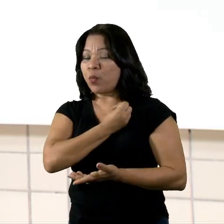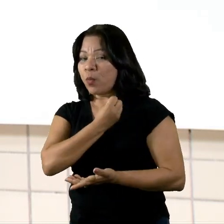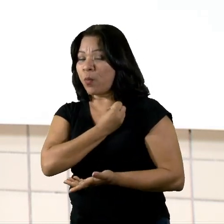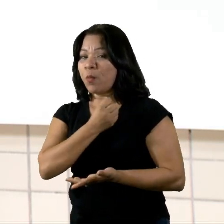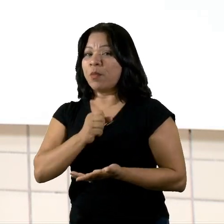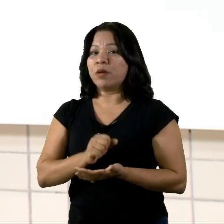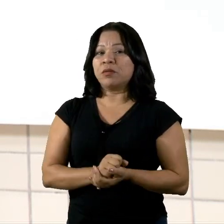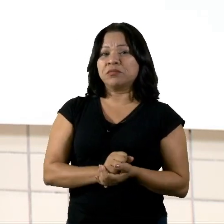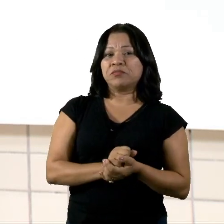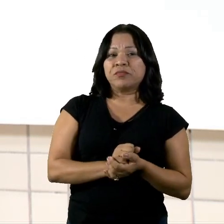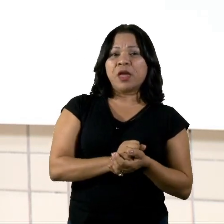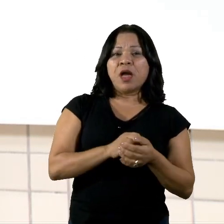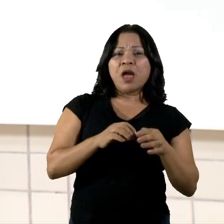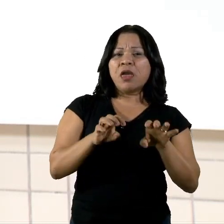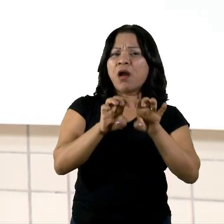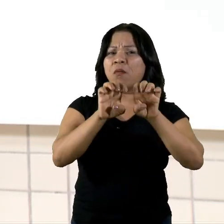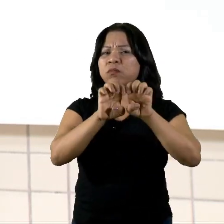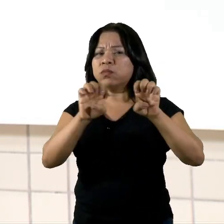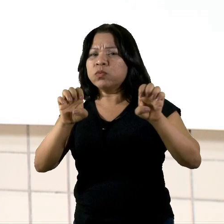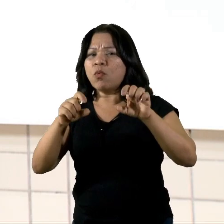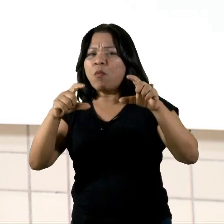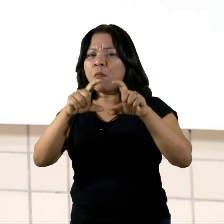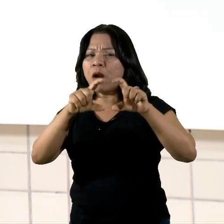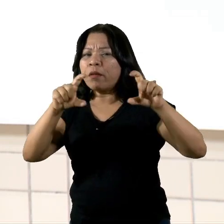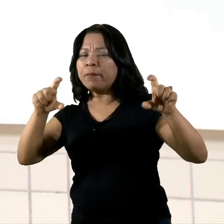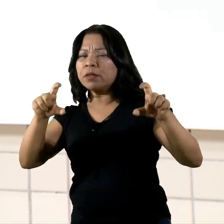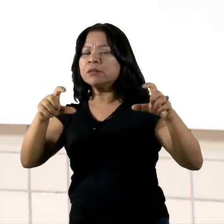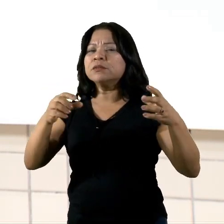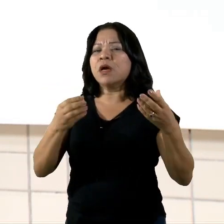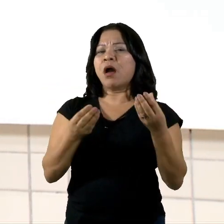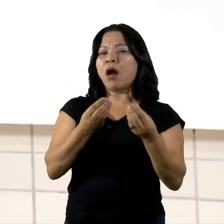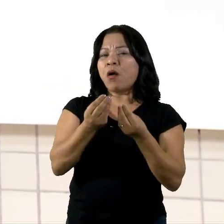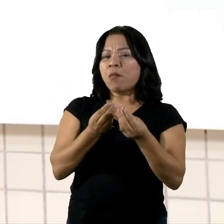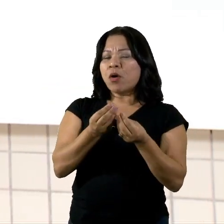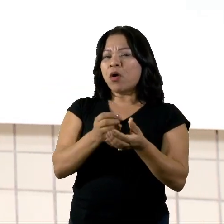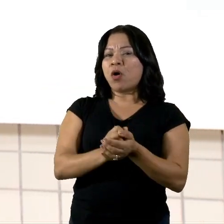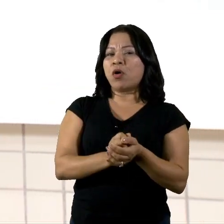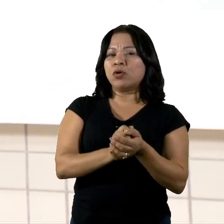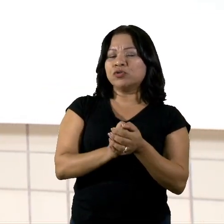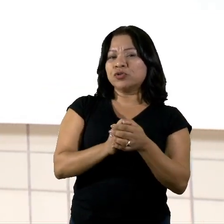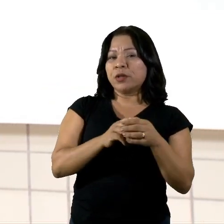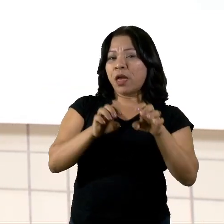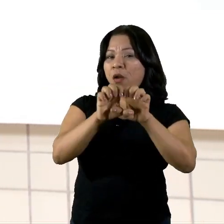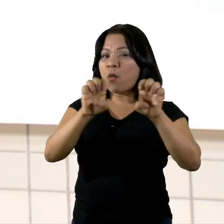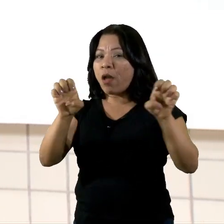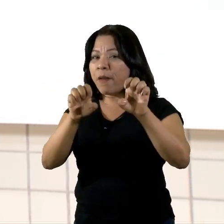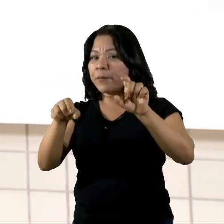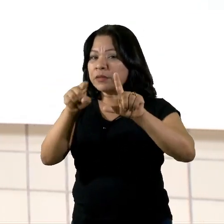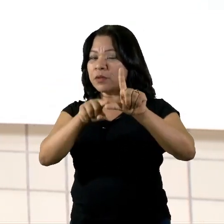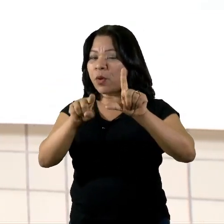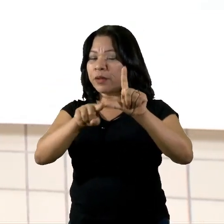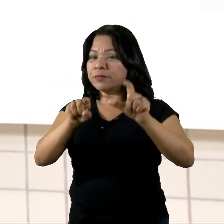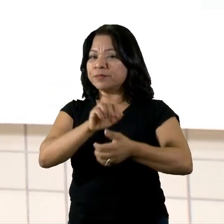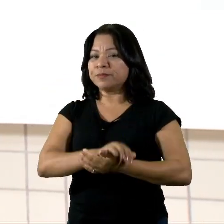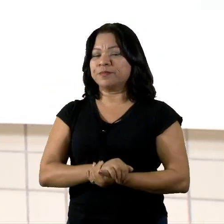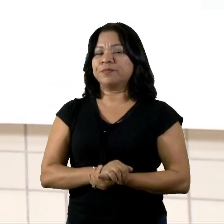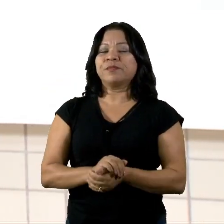utiliza quando trabalha com expressões algébricas. Tudo bem? Mas antes, eu